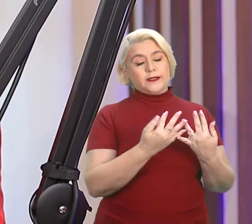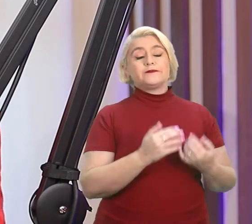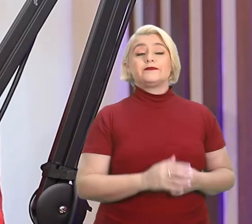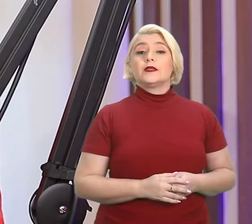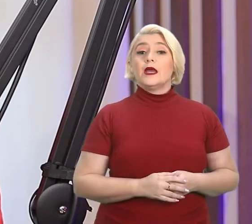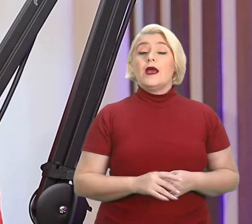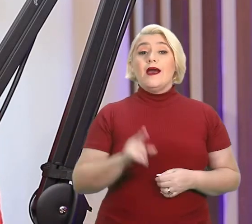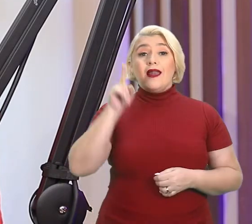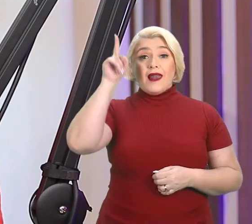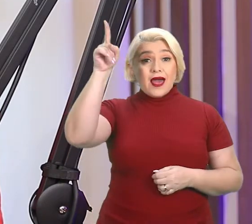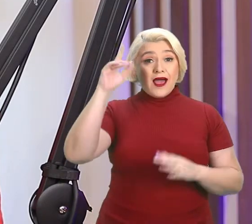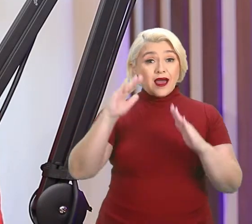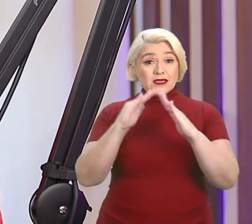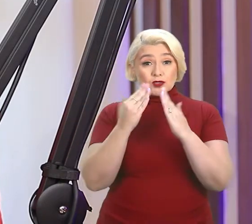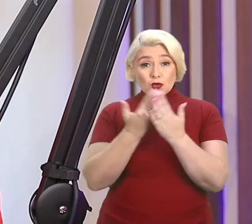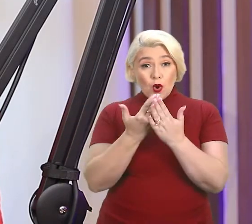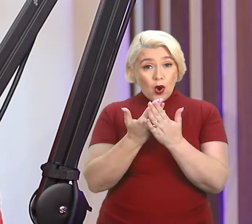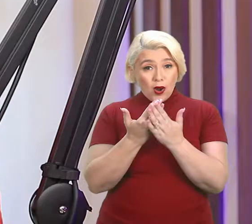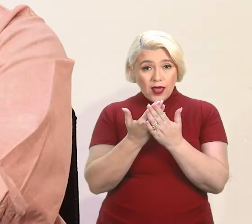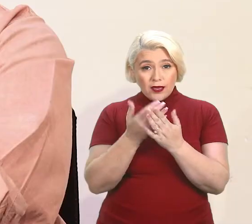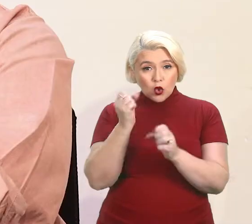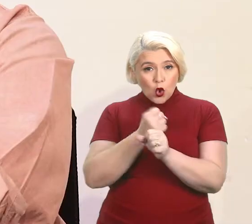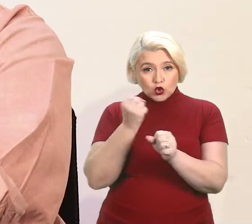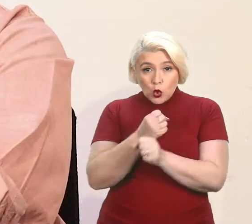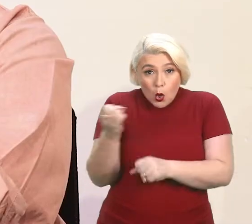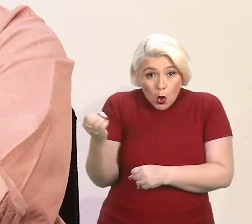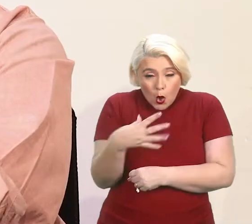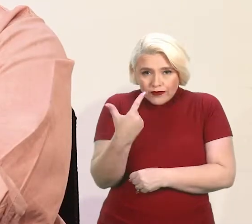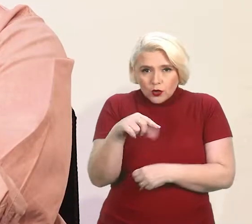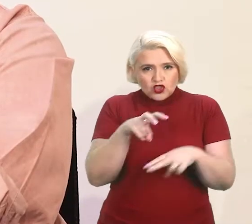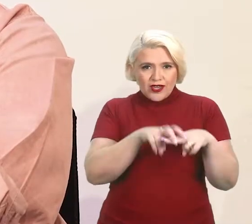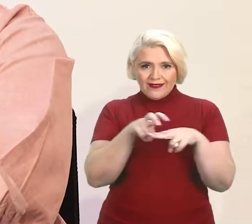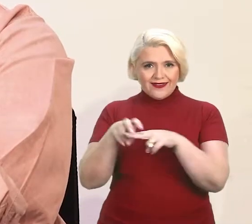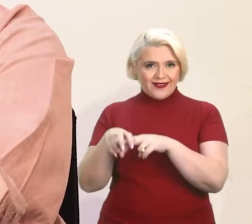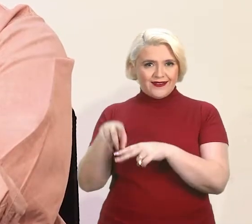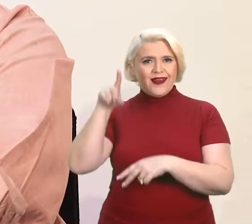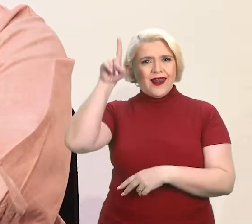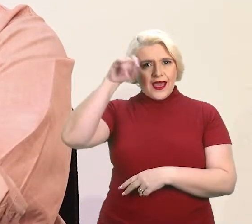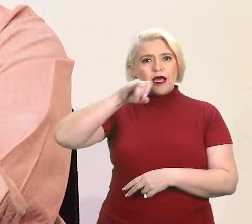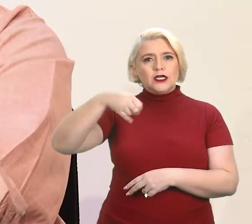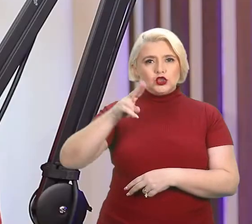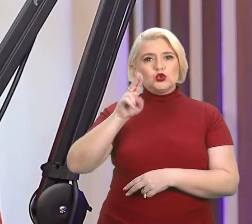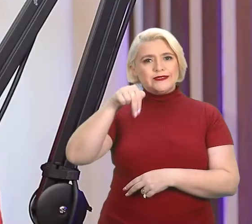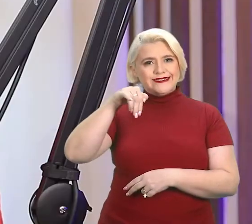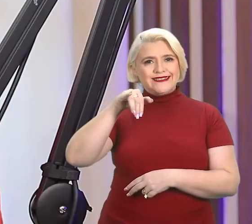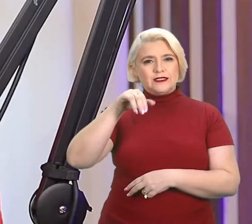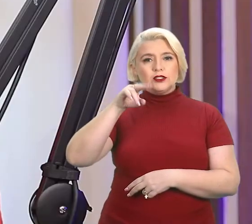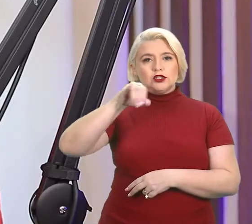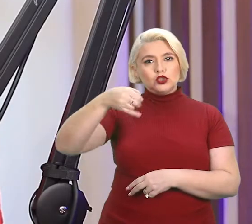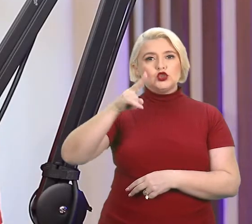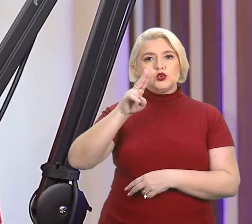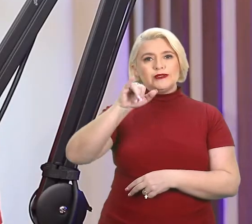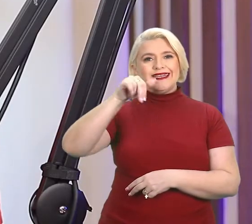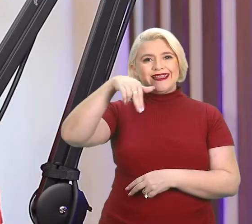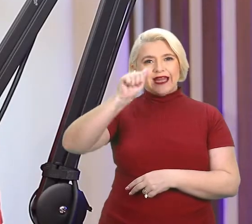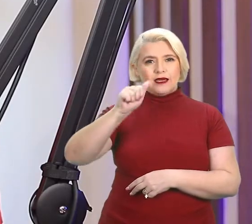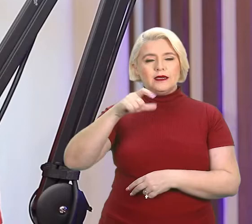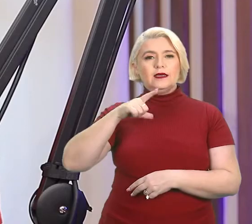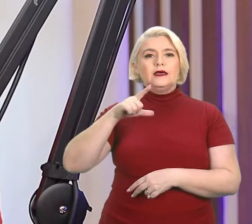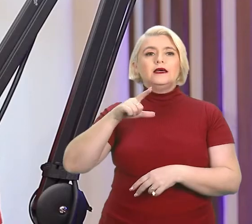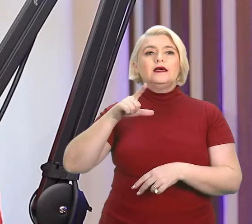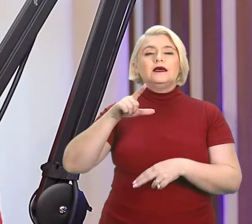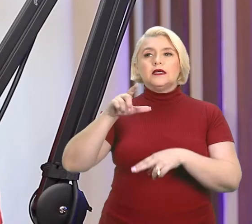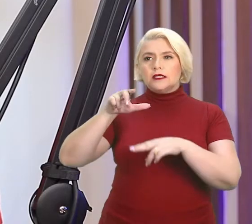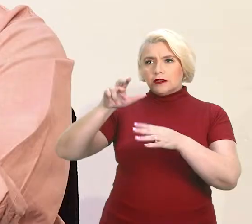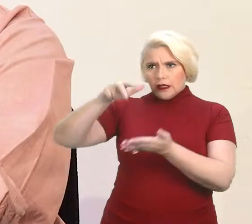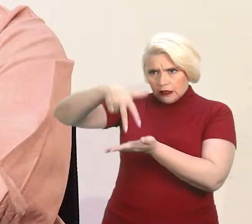tinha acabado de construir. Não tinha cadeira para a gente sentar. Lá em Juína? Lá em Juína. Aí estudava de pé? Estudava sentado na almofada que cada